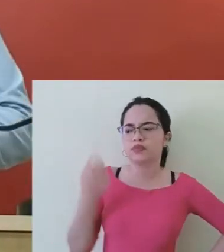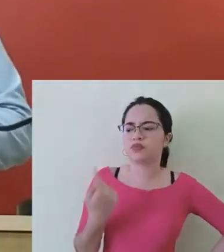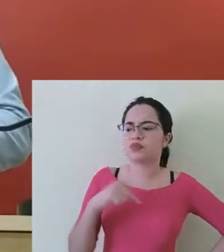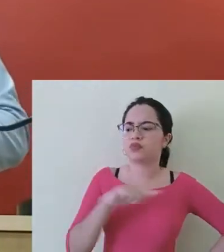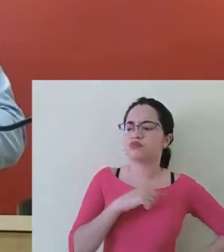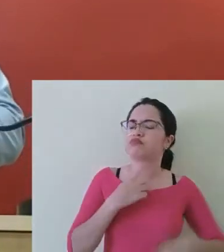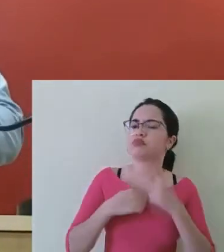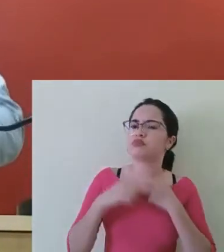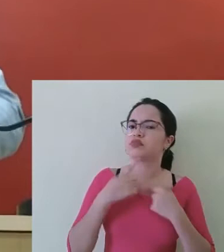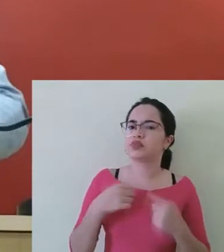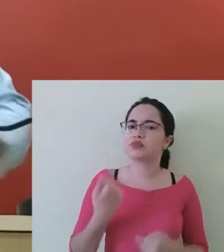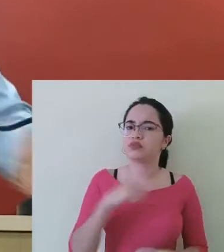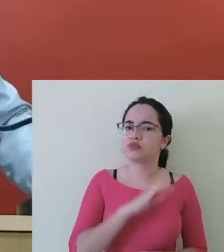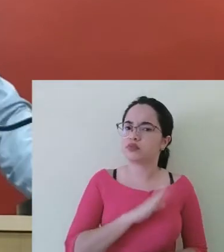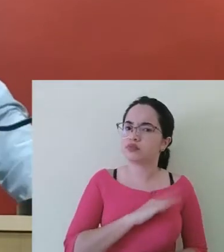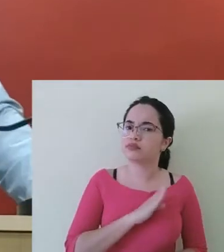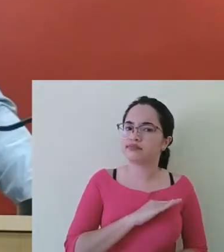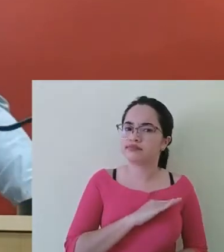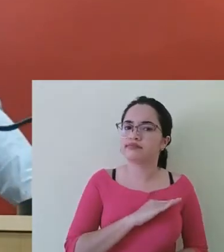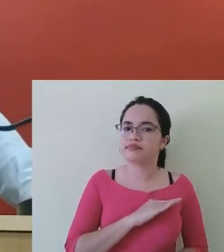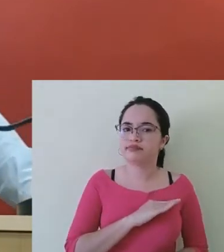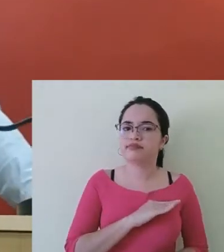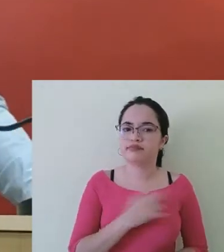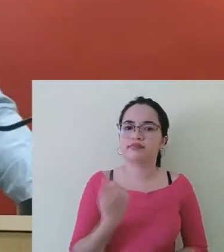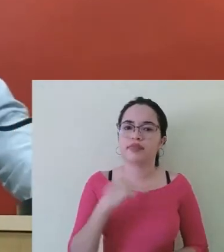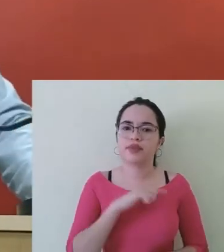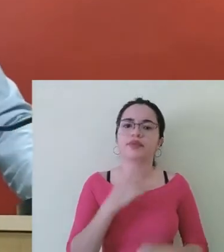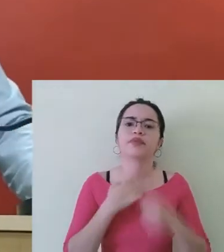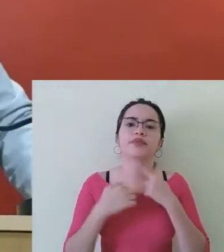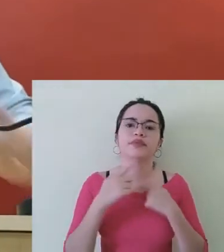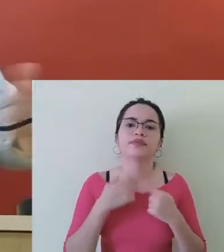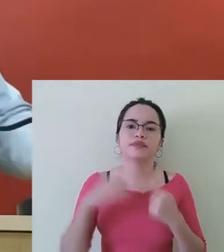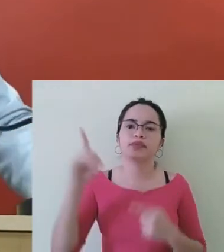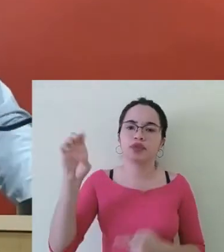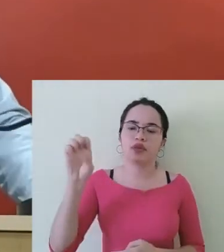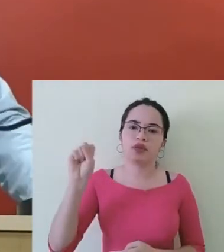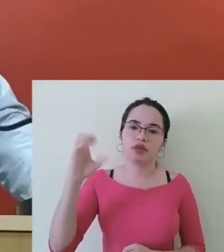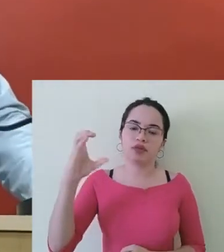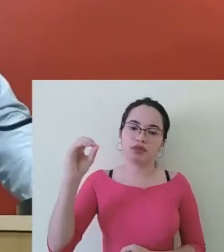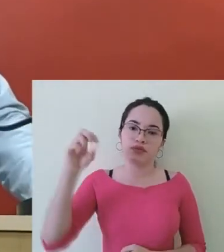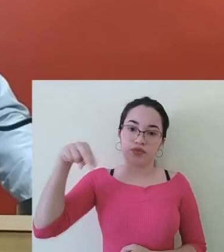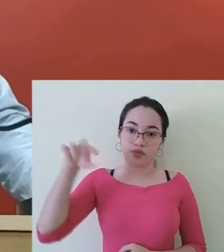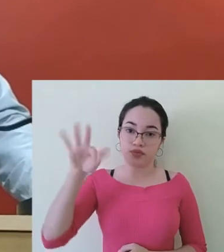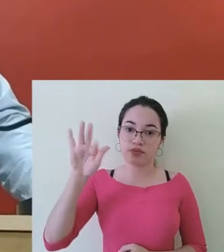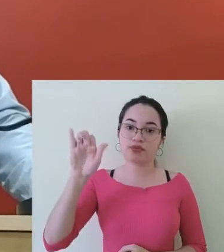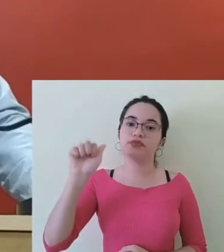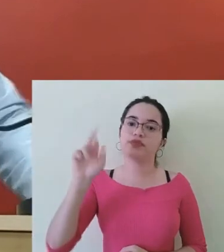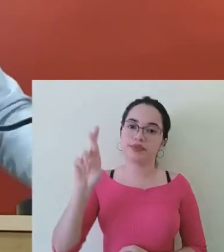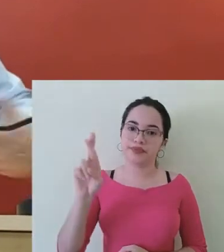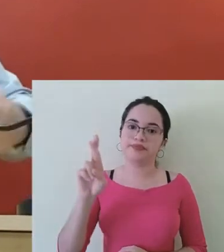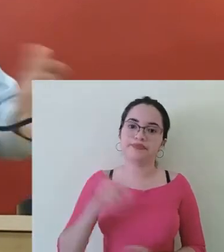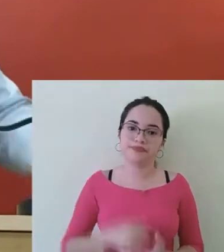nosso coração, desconfiar das nossas intenções, ao lidarmos com